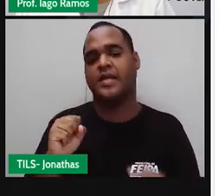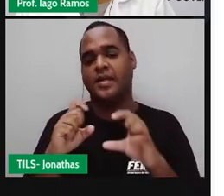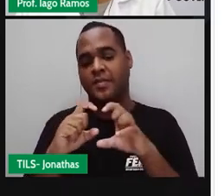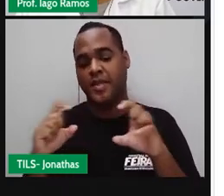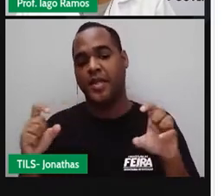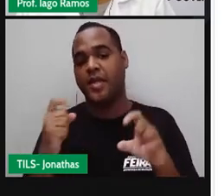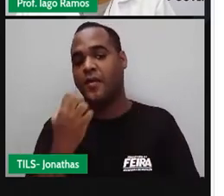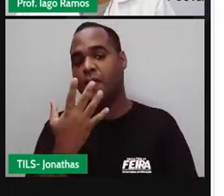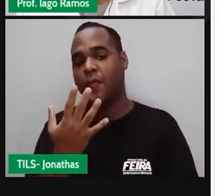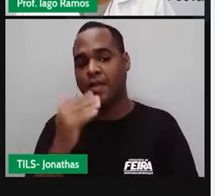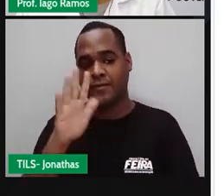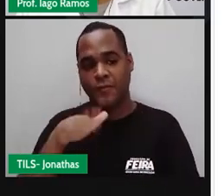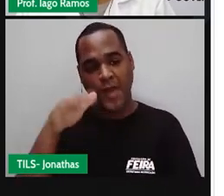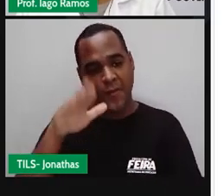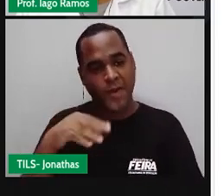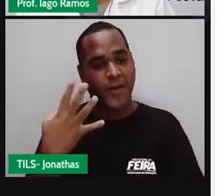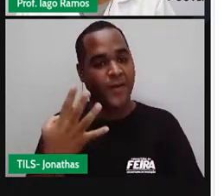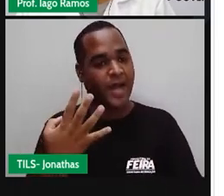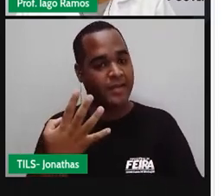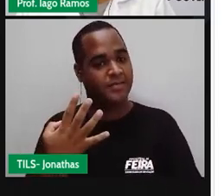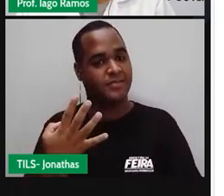pintar quatro ó